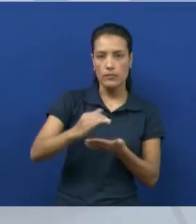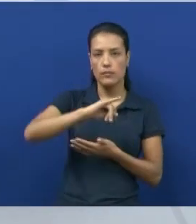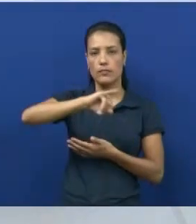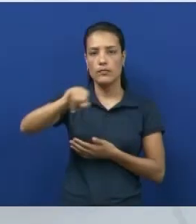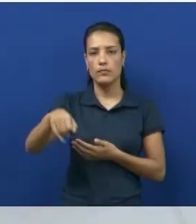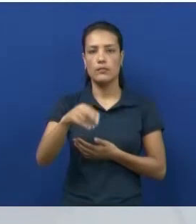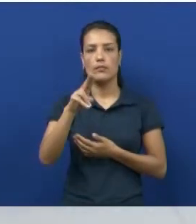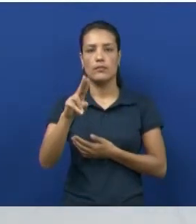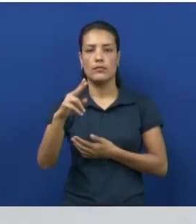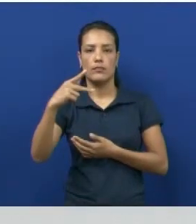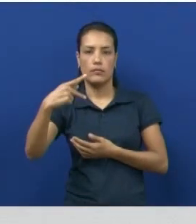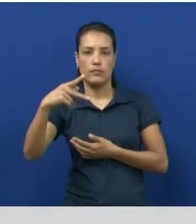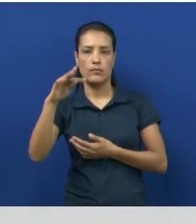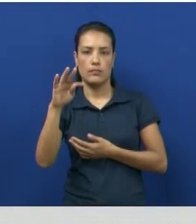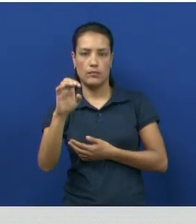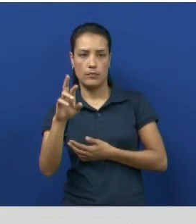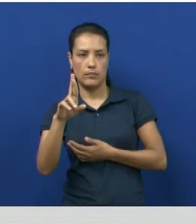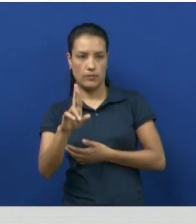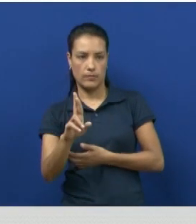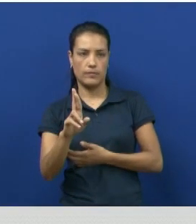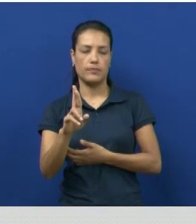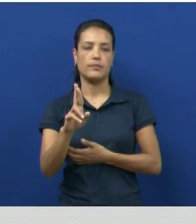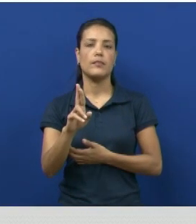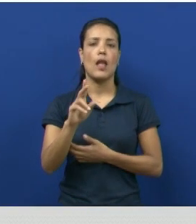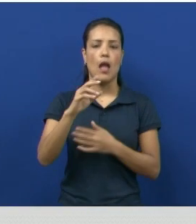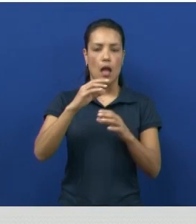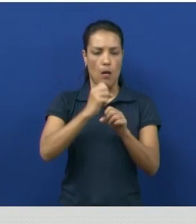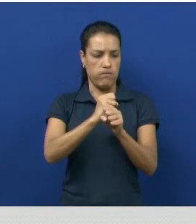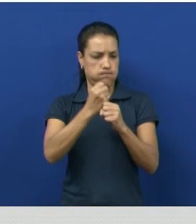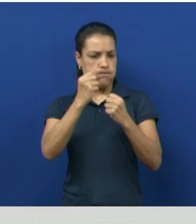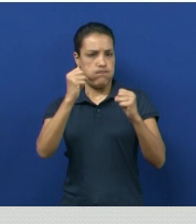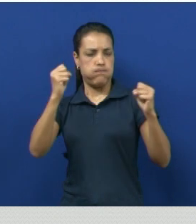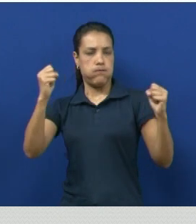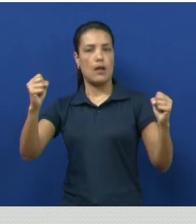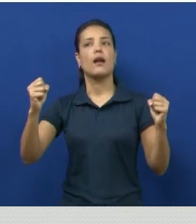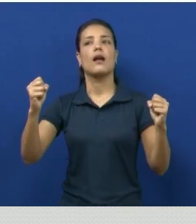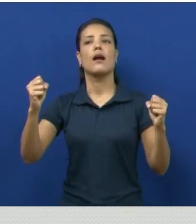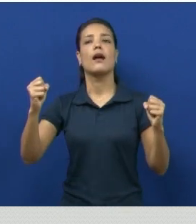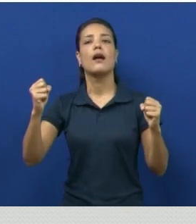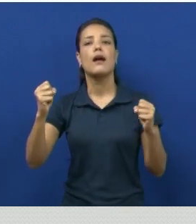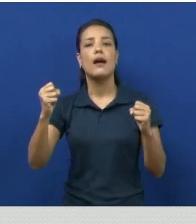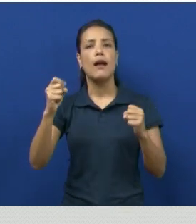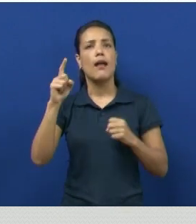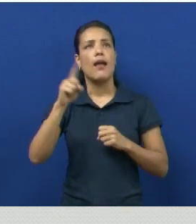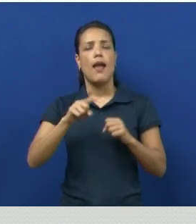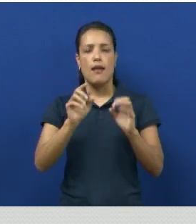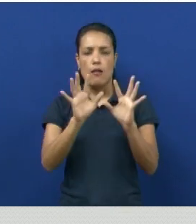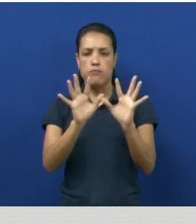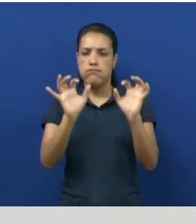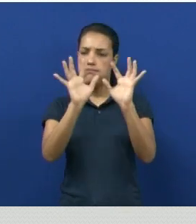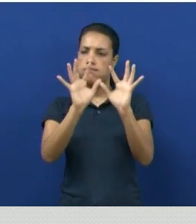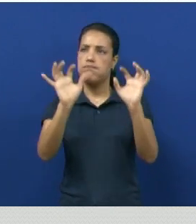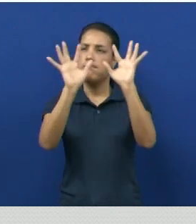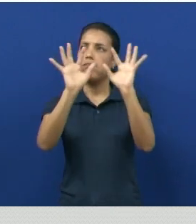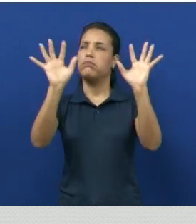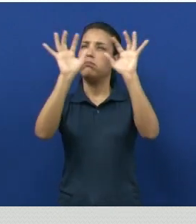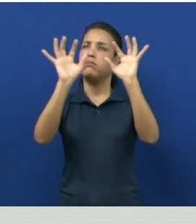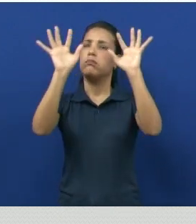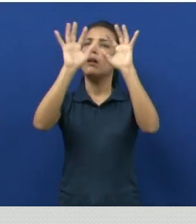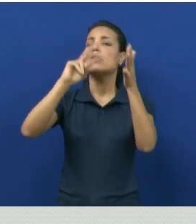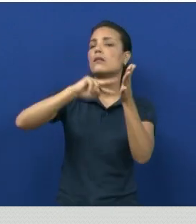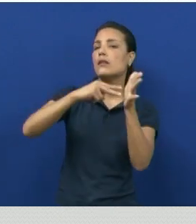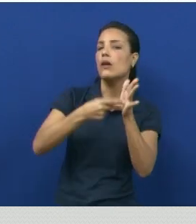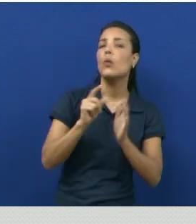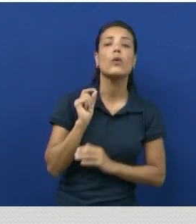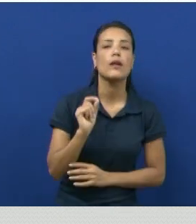Júpiter. Júpiter é o maior planeta do Sistema Solar e ele é um planeta gasoso. Isso significa,